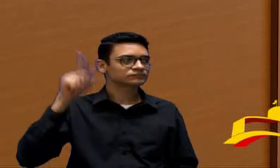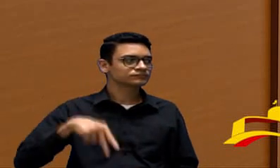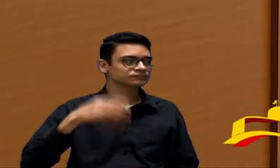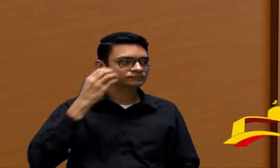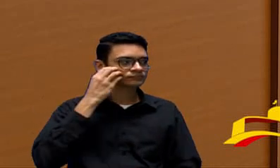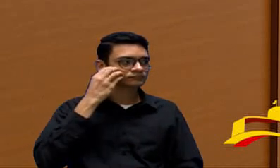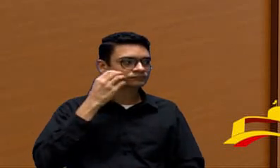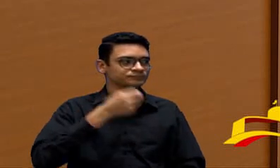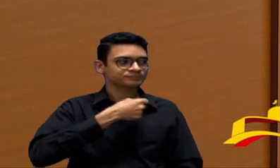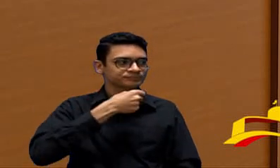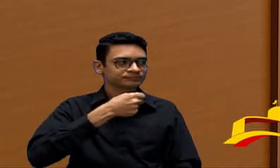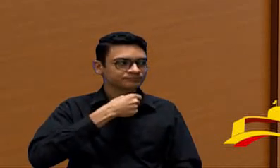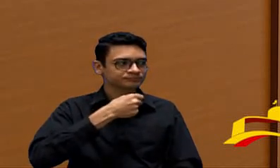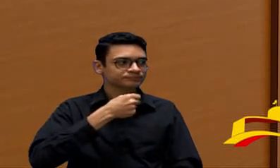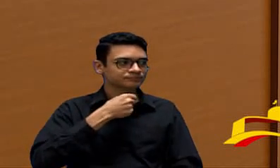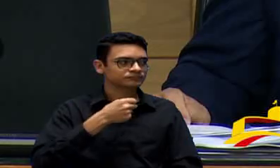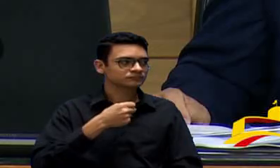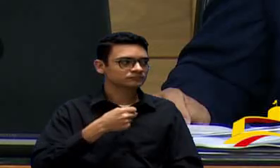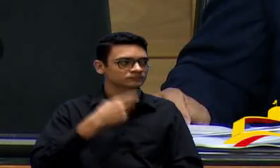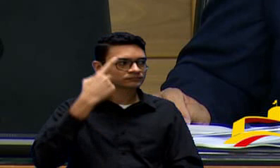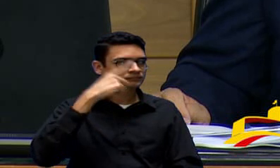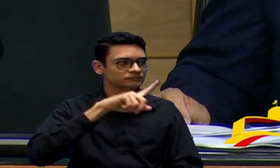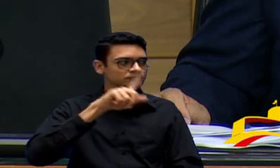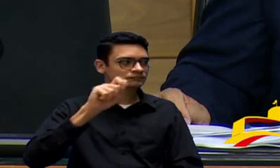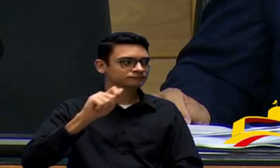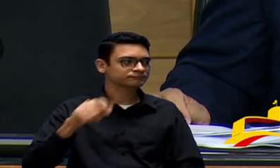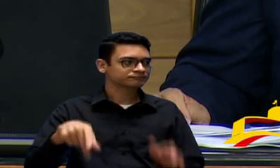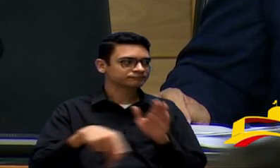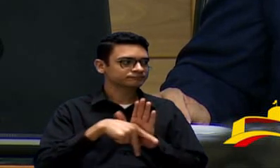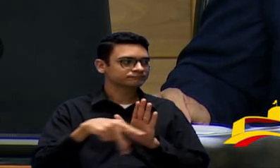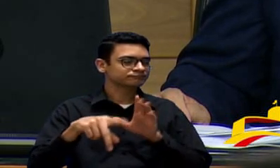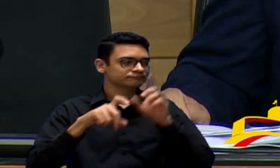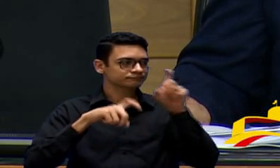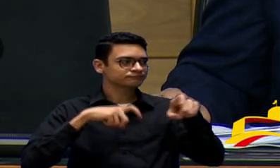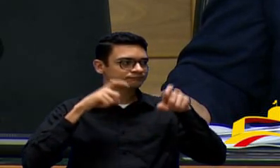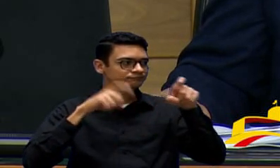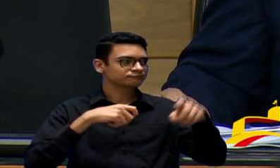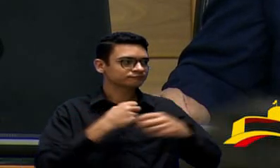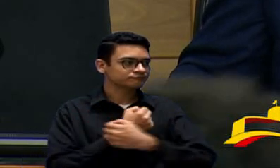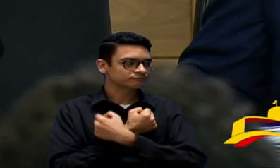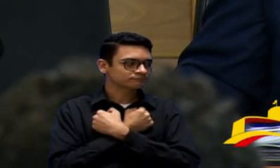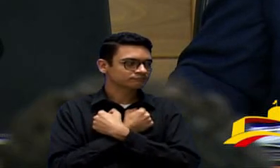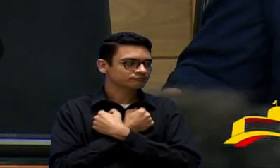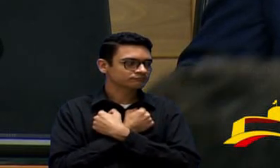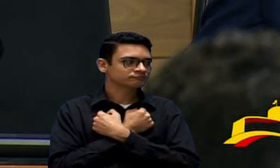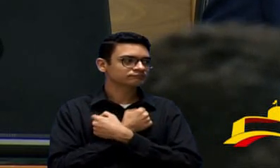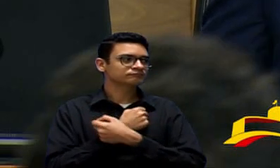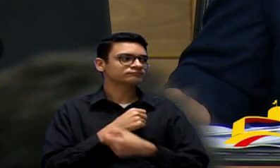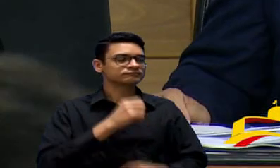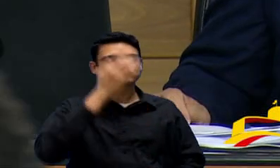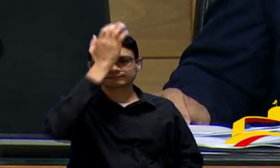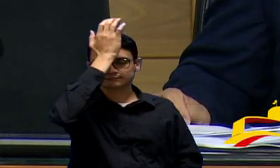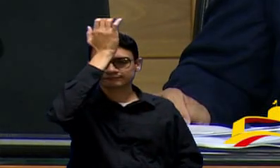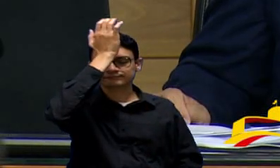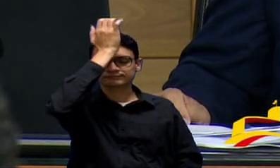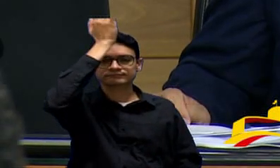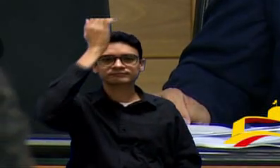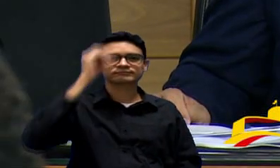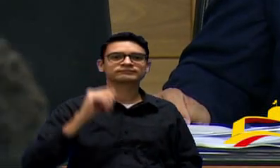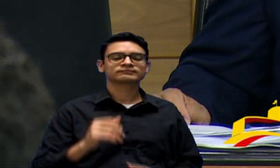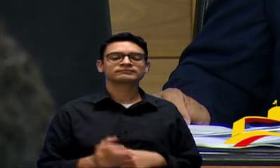entrevista ali, né? O dia do fazendeiro hoje, hein, presidente? Recebendo um abraço, parabéns aí do vereador Fábio Simoa.